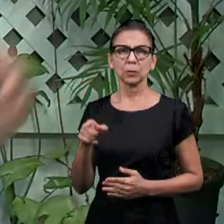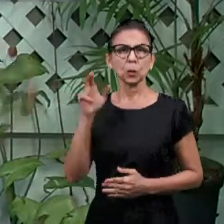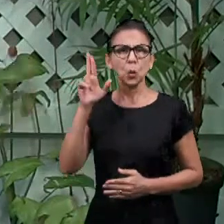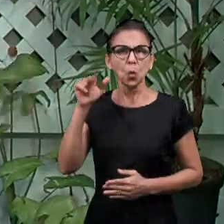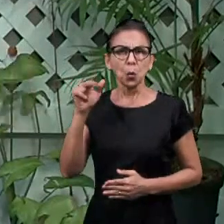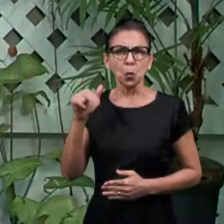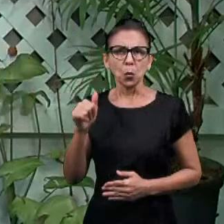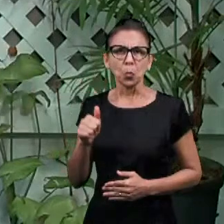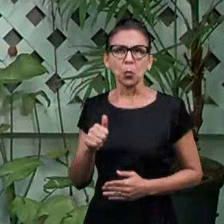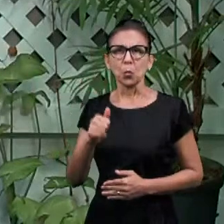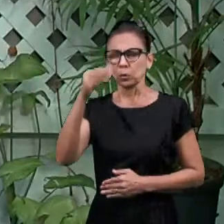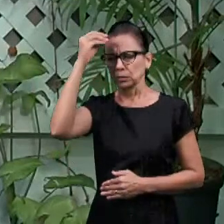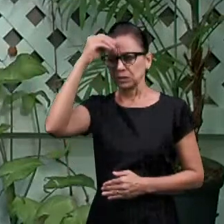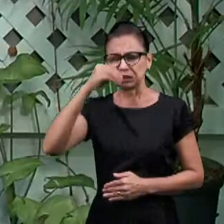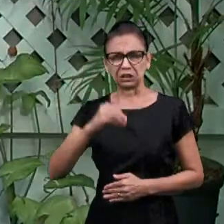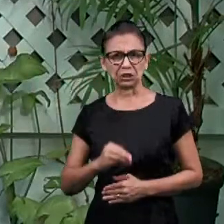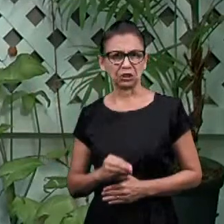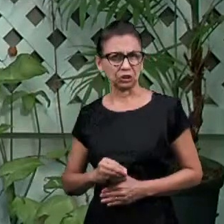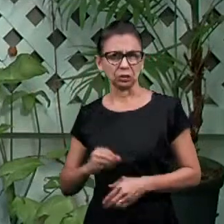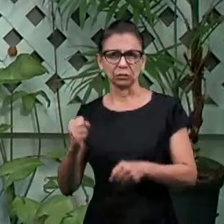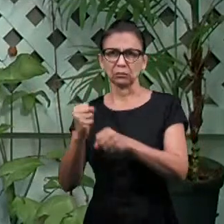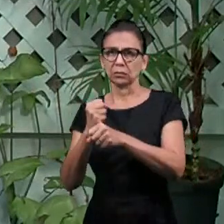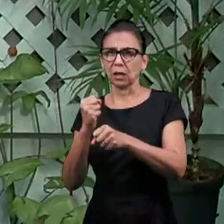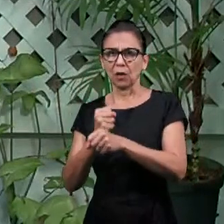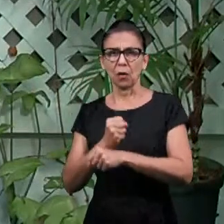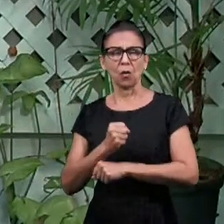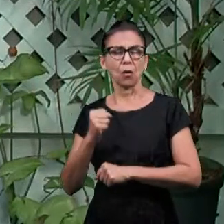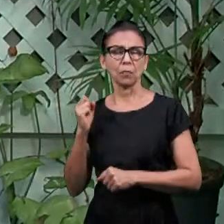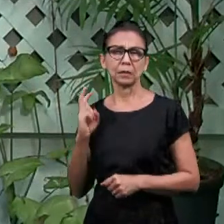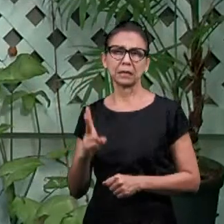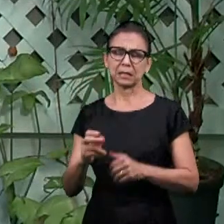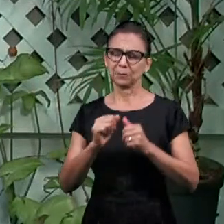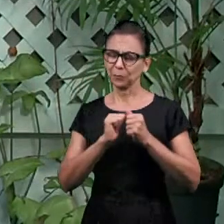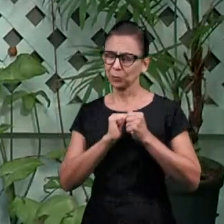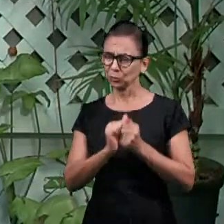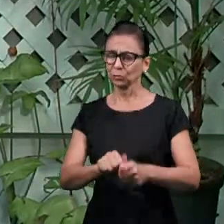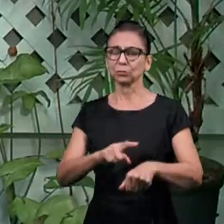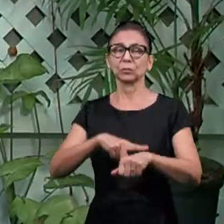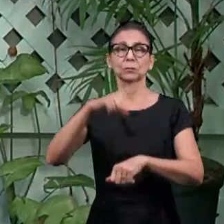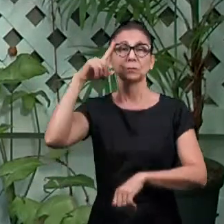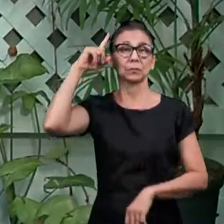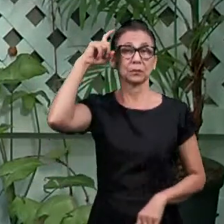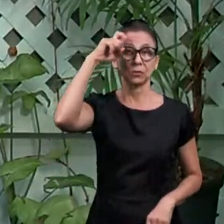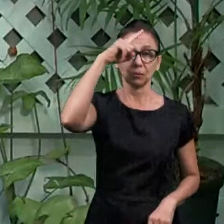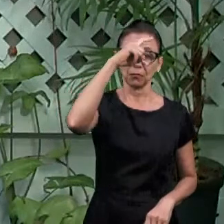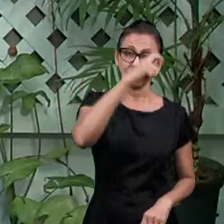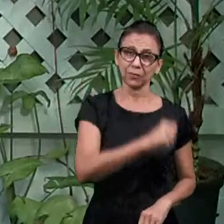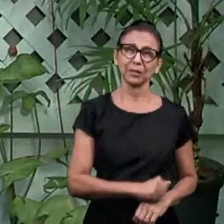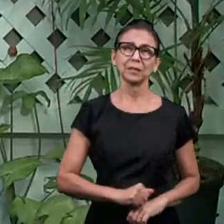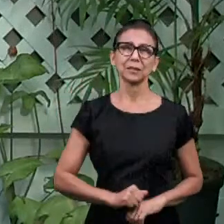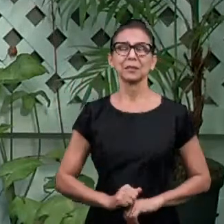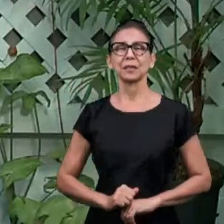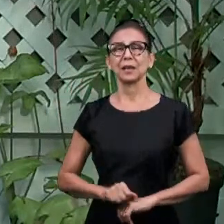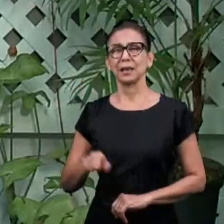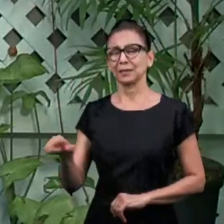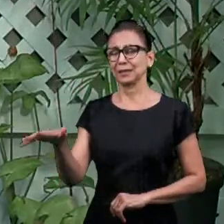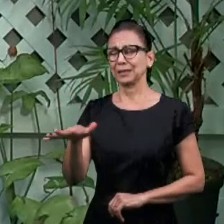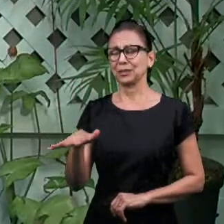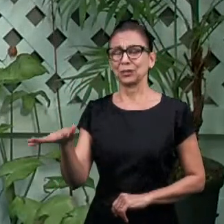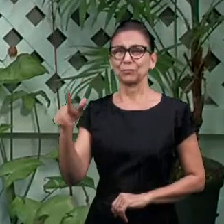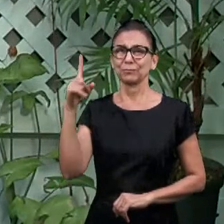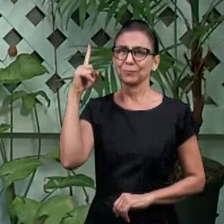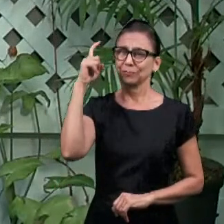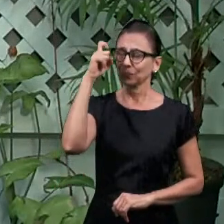chamado, um homem que nos acompanhou em tudo, em todos os momentos difíceis, ali o local difícil,